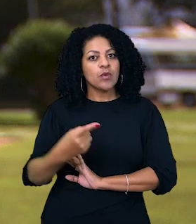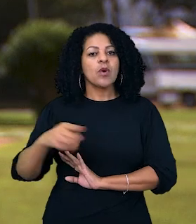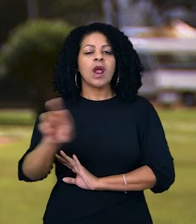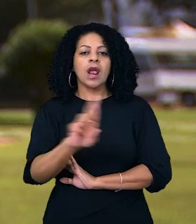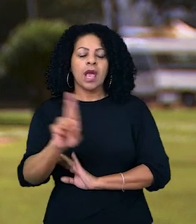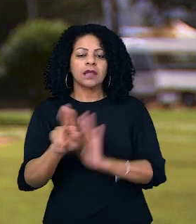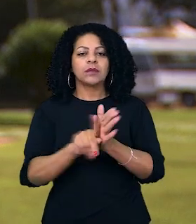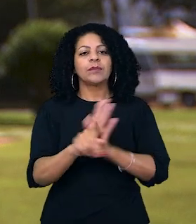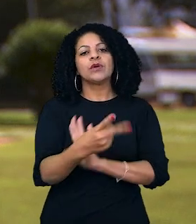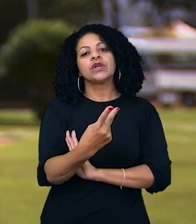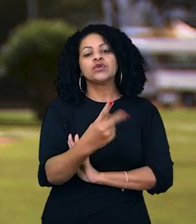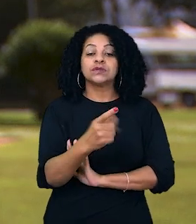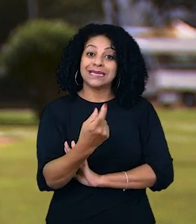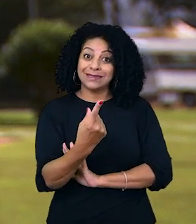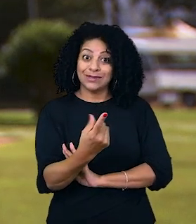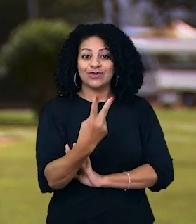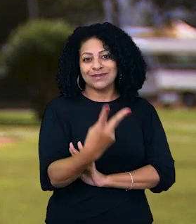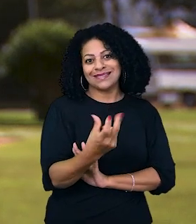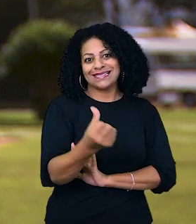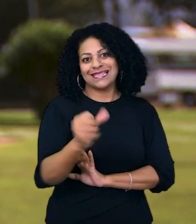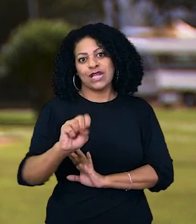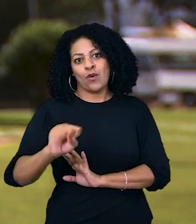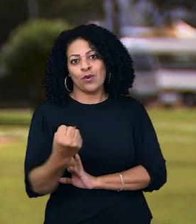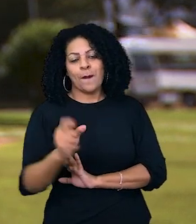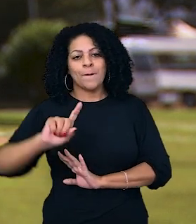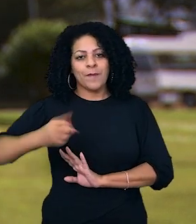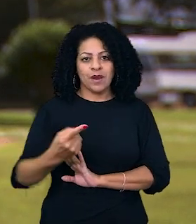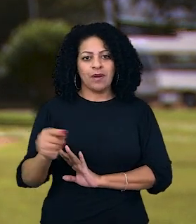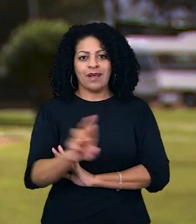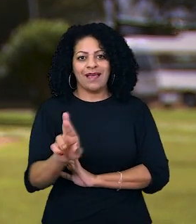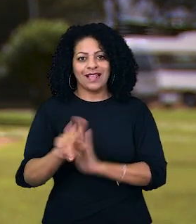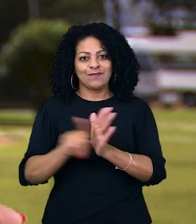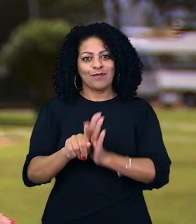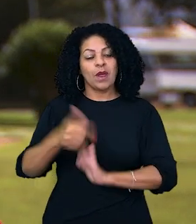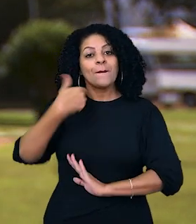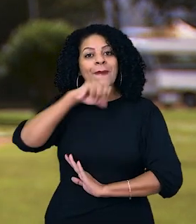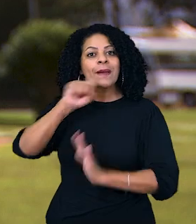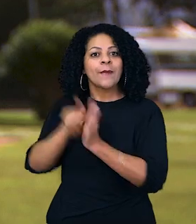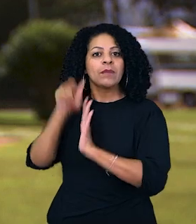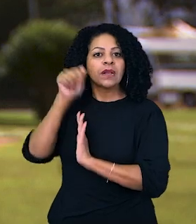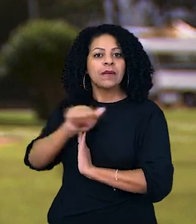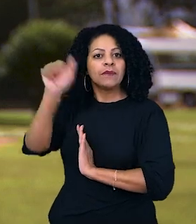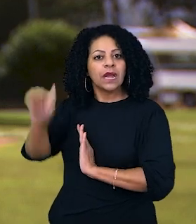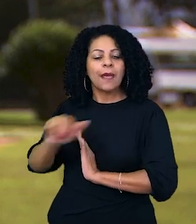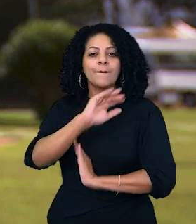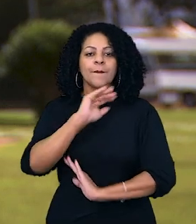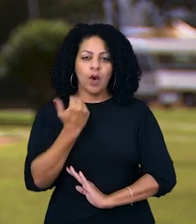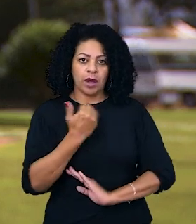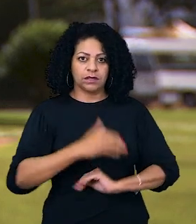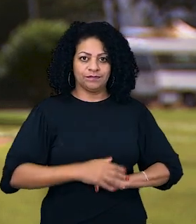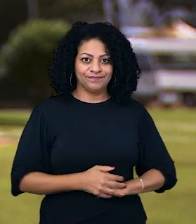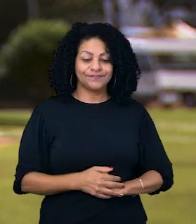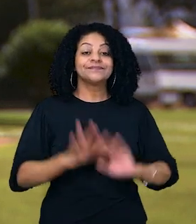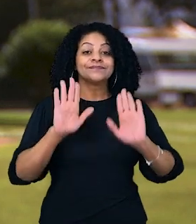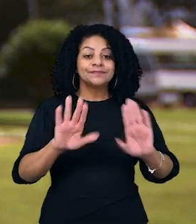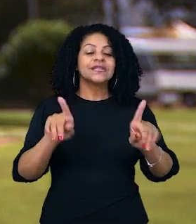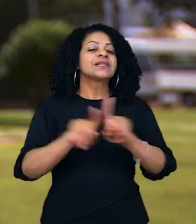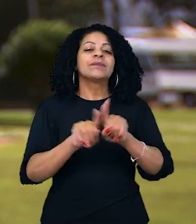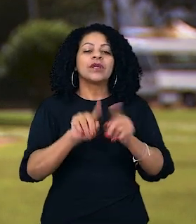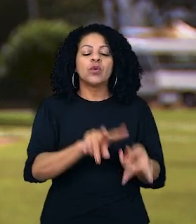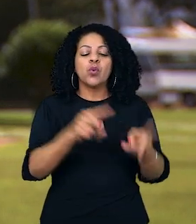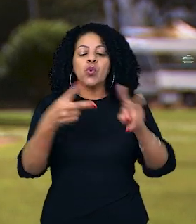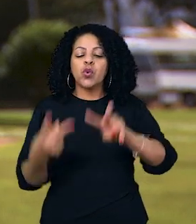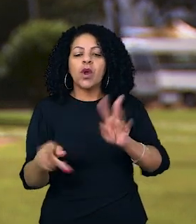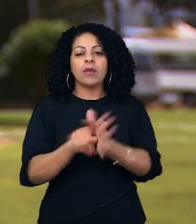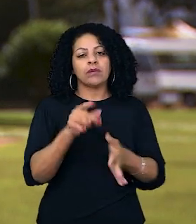mil por danos materiais à mãe da empregada. Após se esgotarem as possibilidades de recurso, o caso